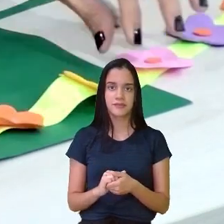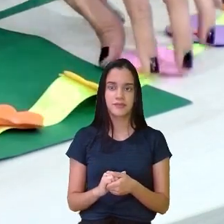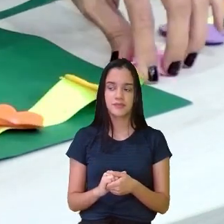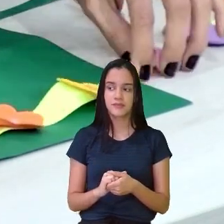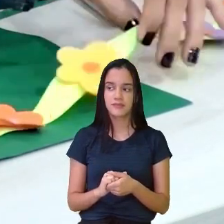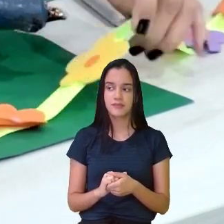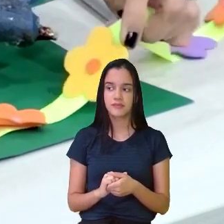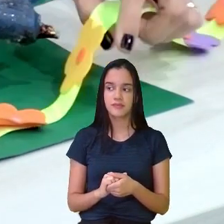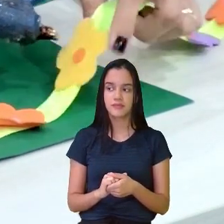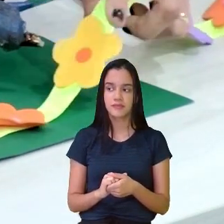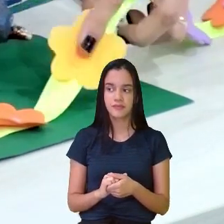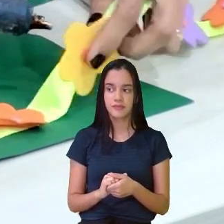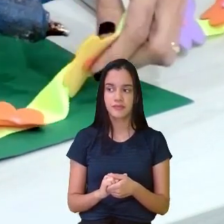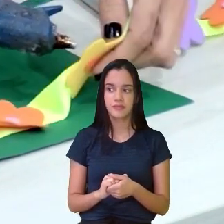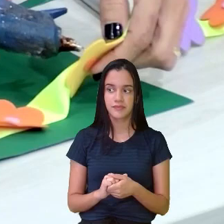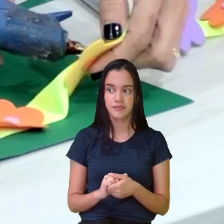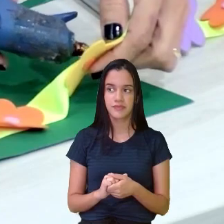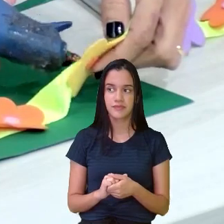E sai colando.